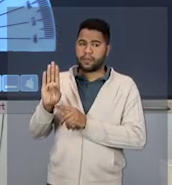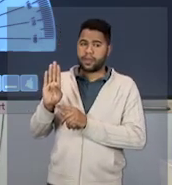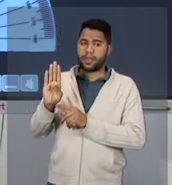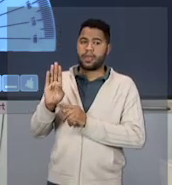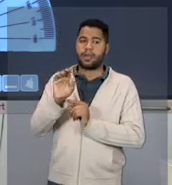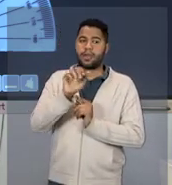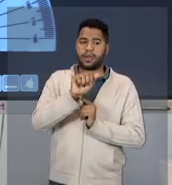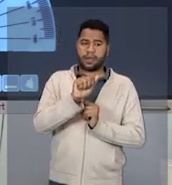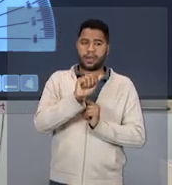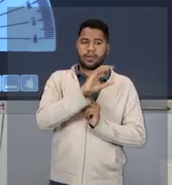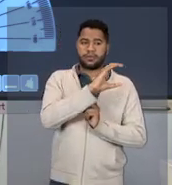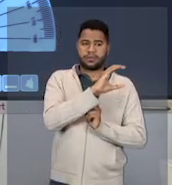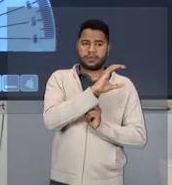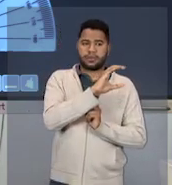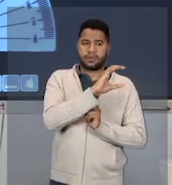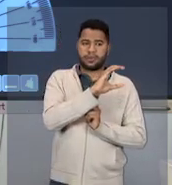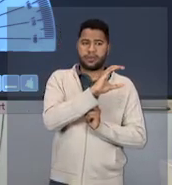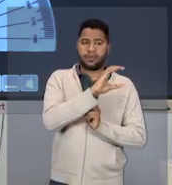BAC